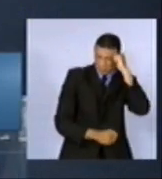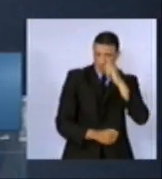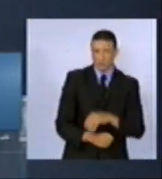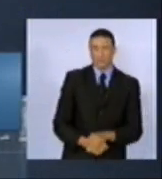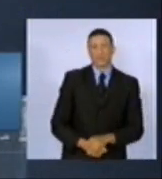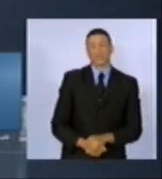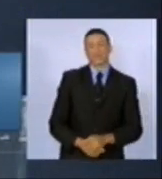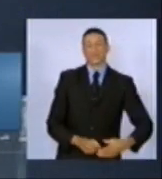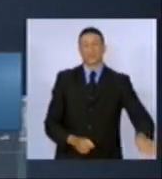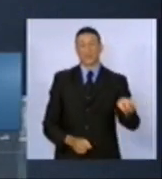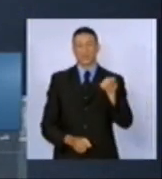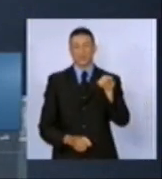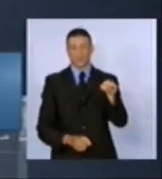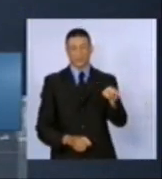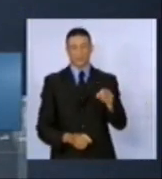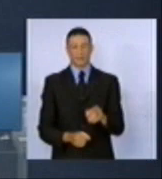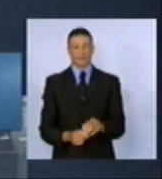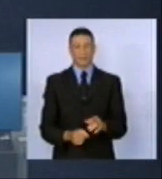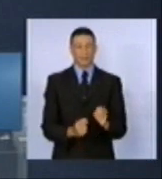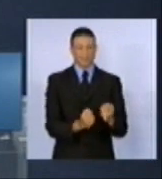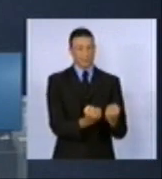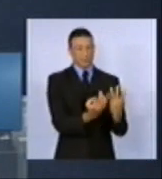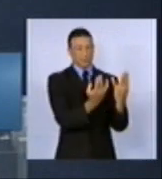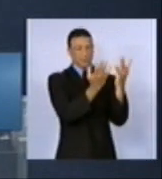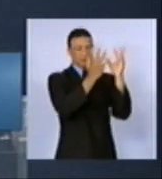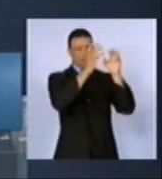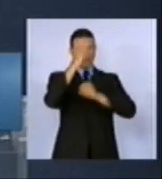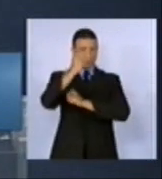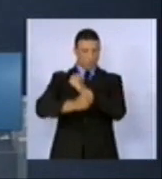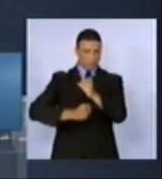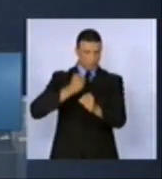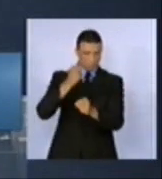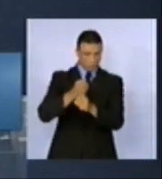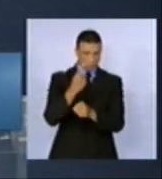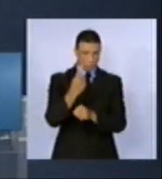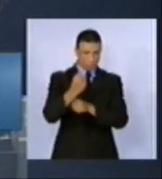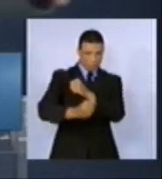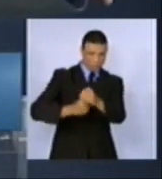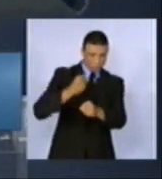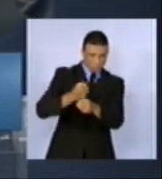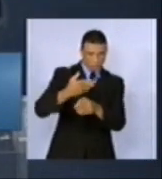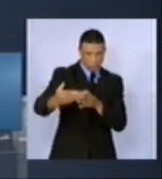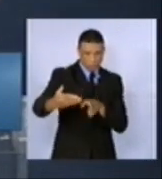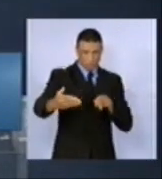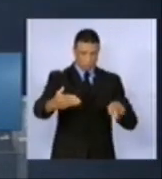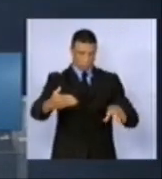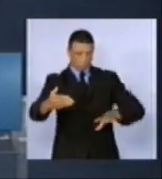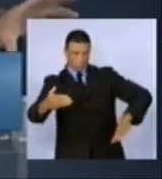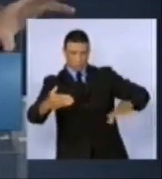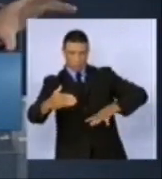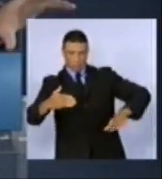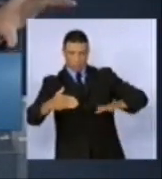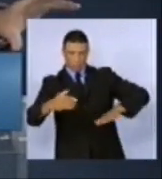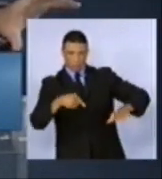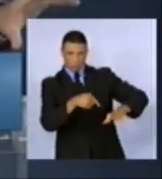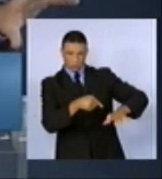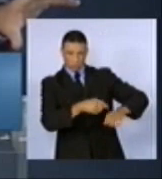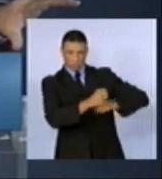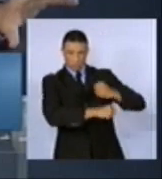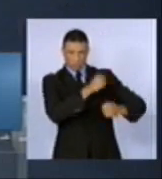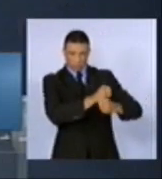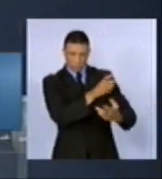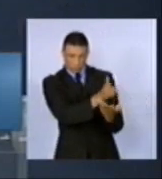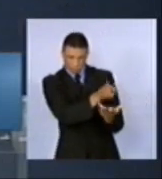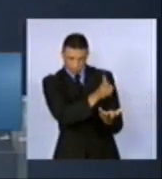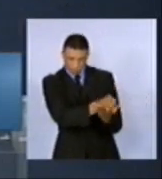se compõe gradualmente durante o ano então naquele páia lá não fica todo ano